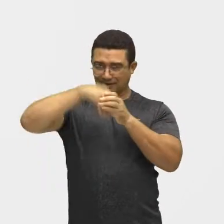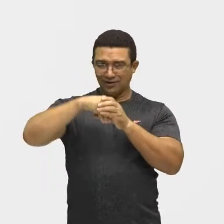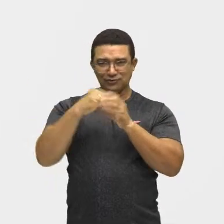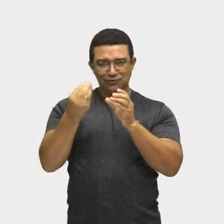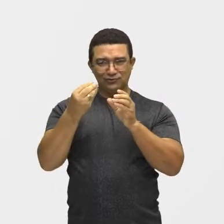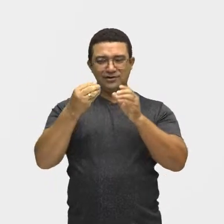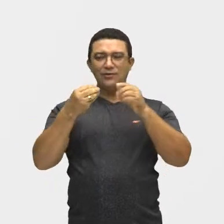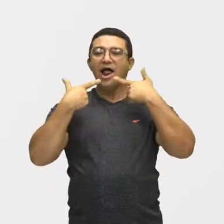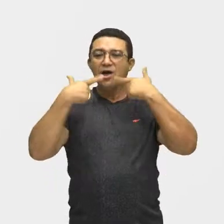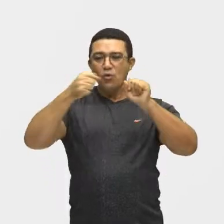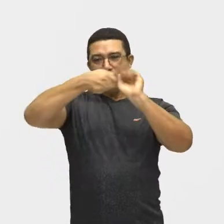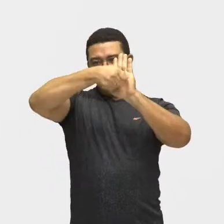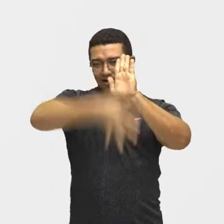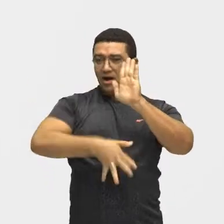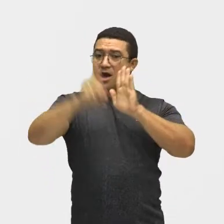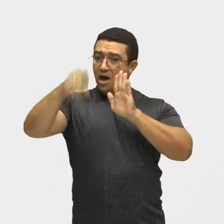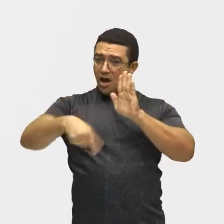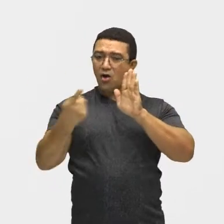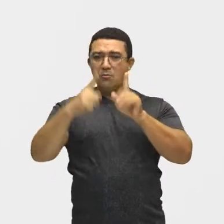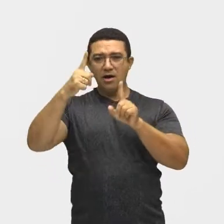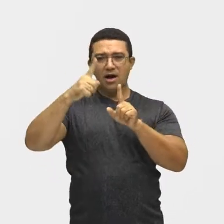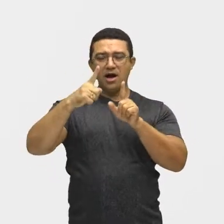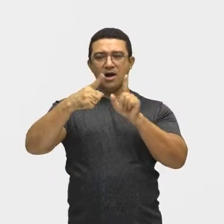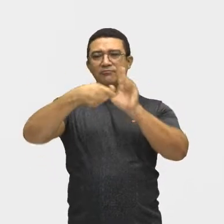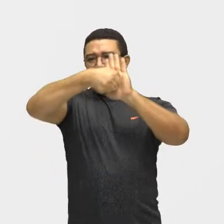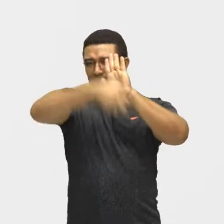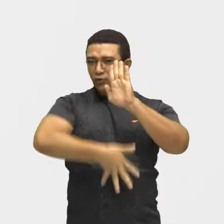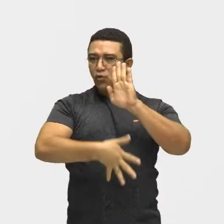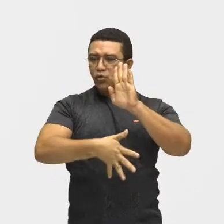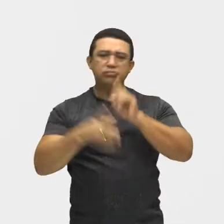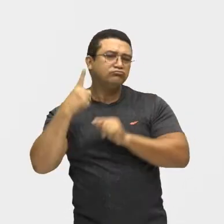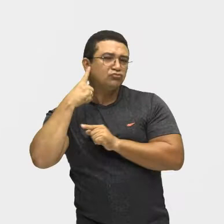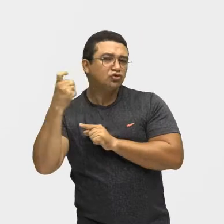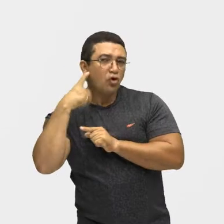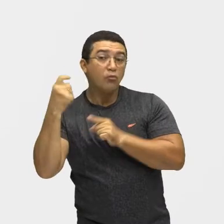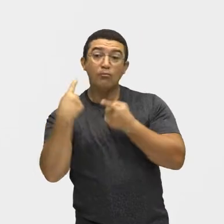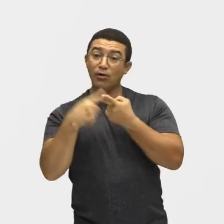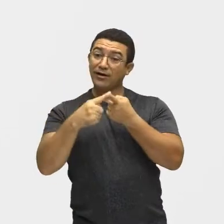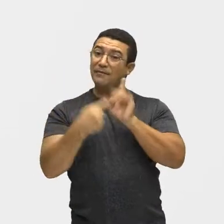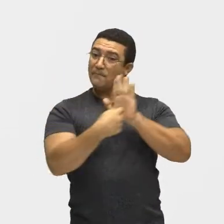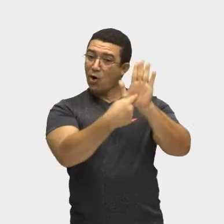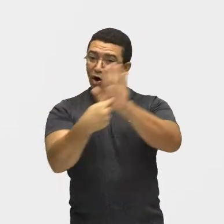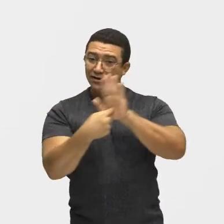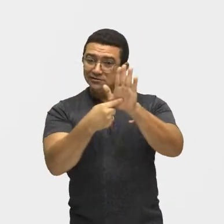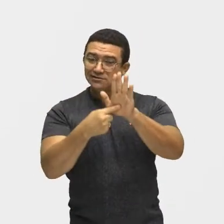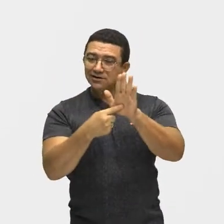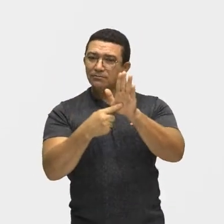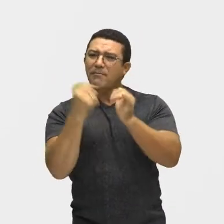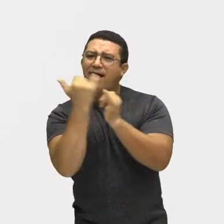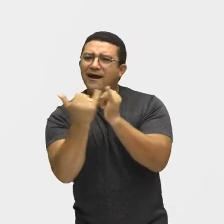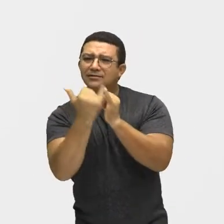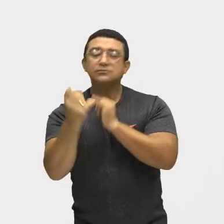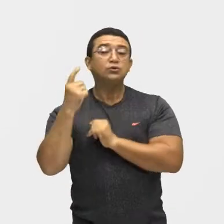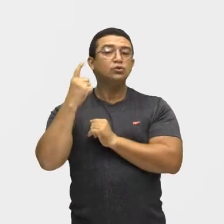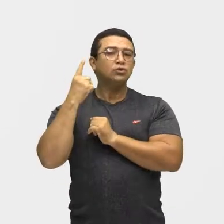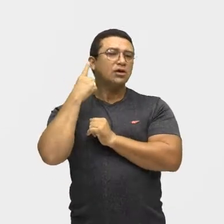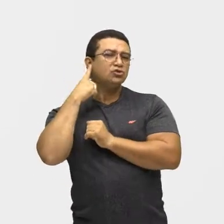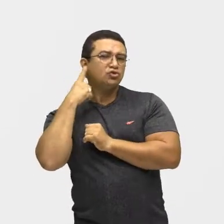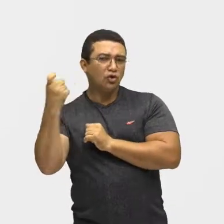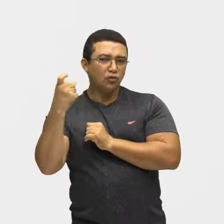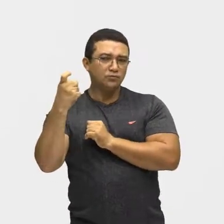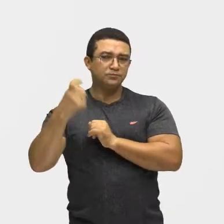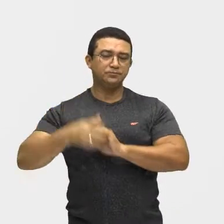a chamada figura sonora, porque elas representam sons. Então, quando eu falo,